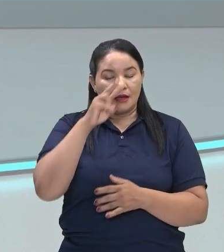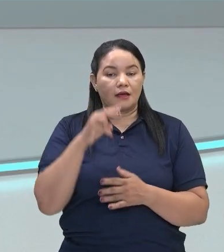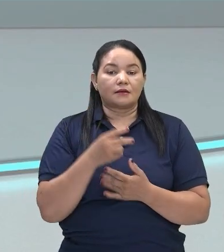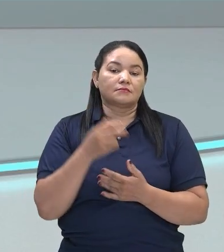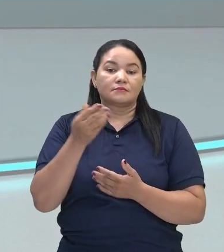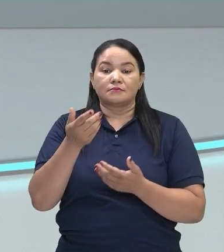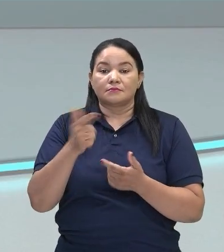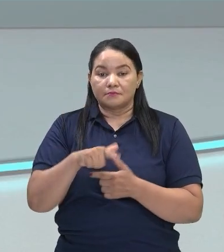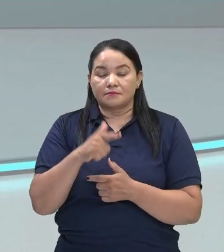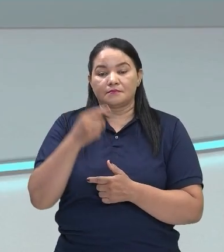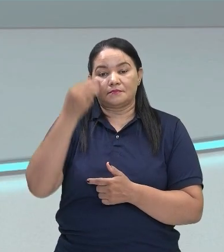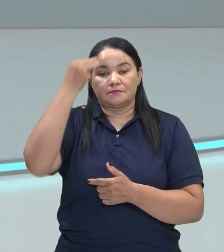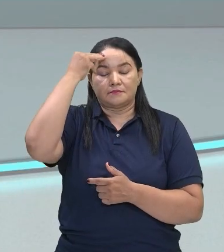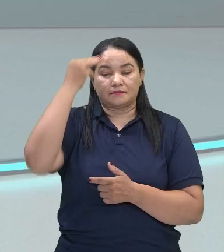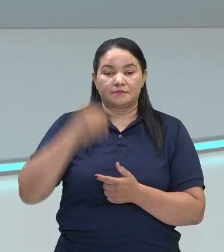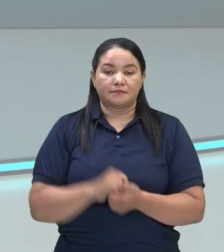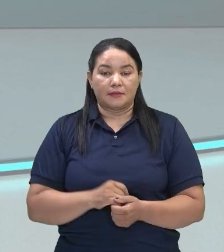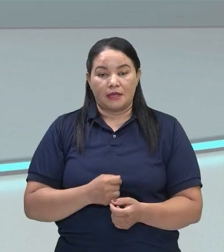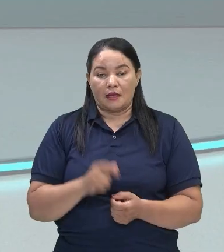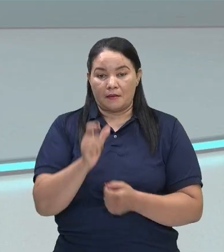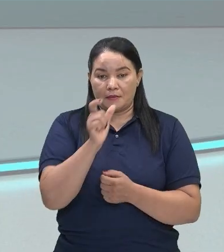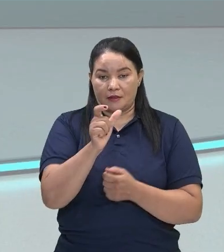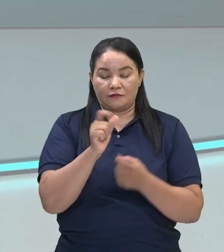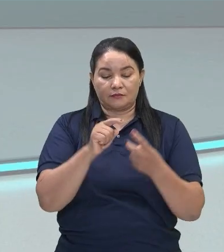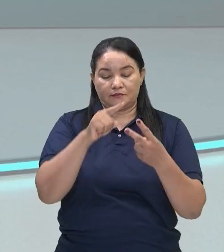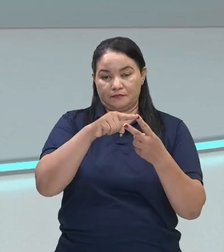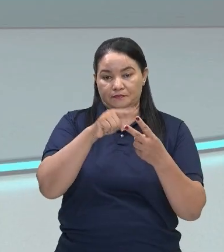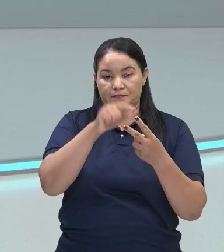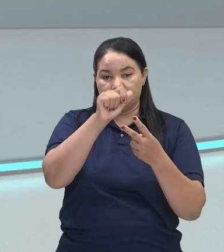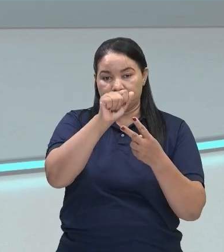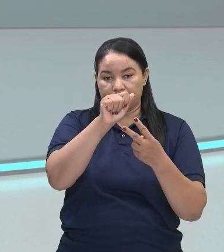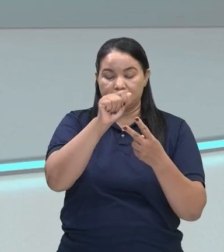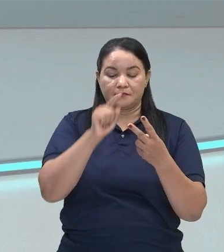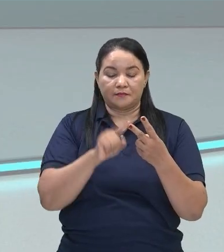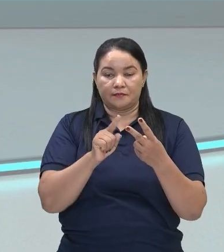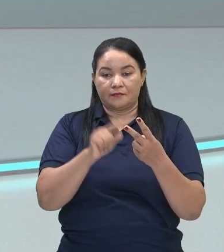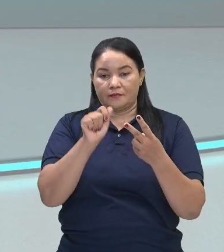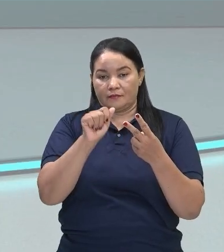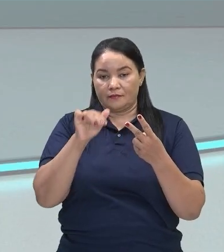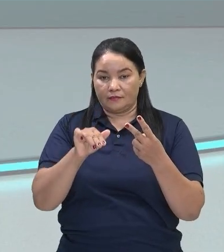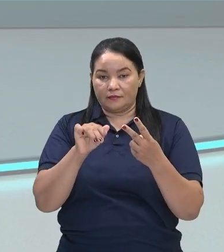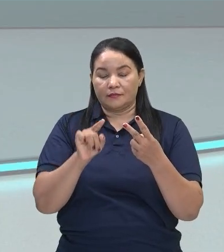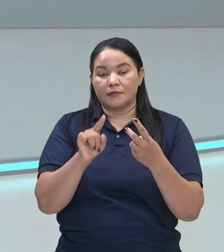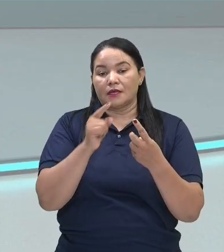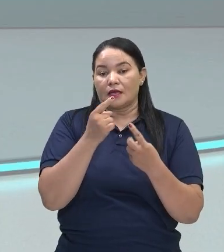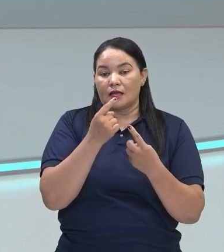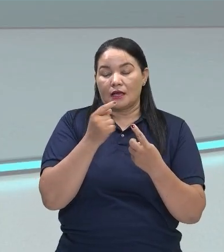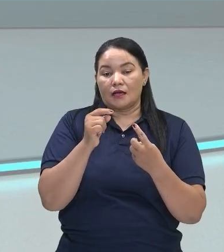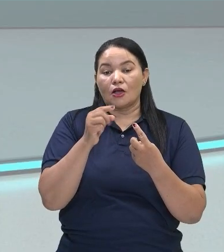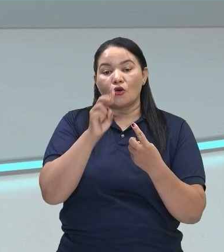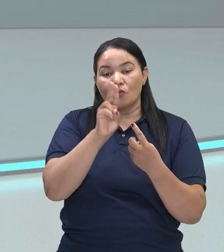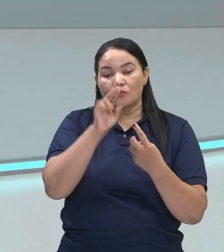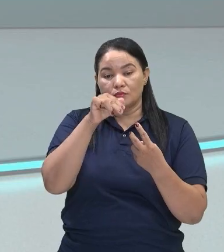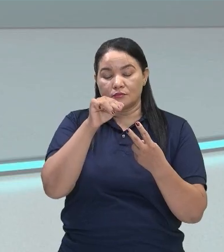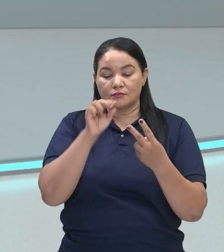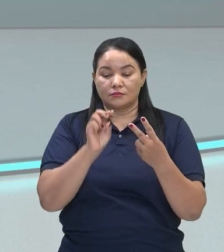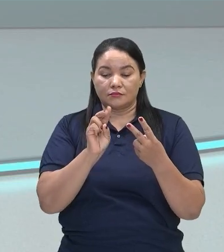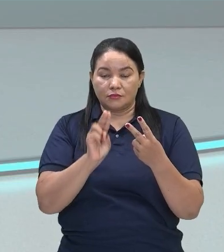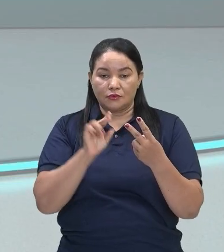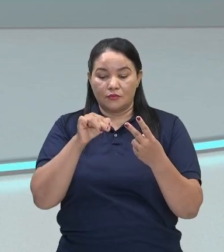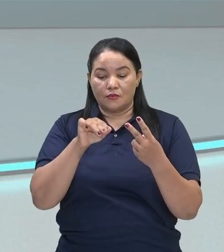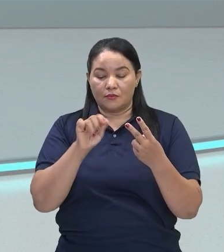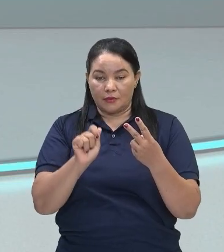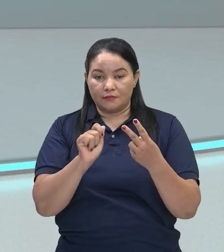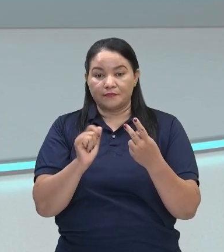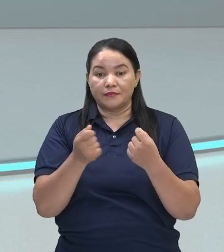as palavrinhas a e an, né, significam uma, eles são artigos indefinidos,